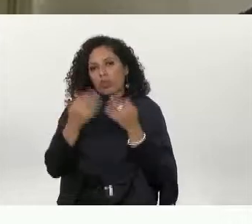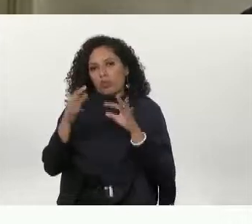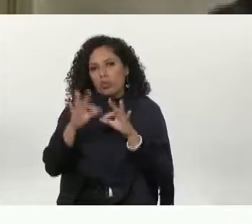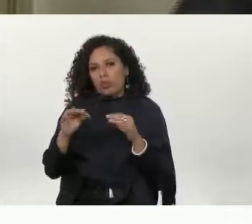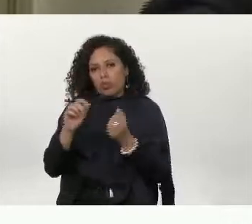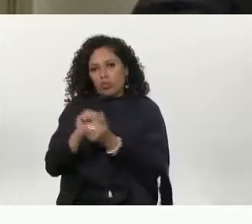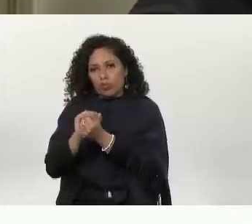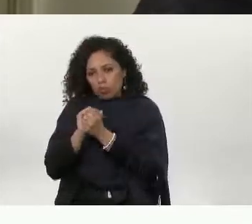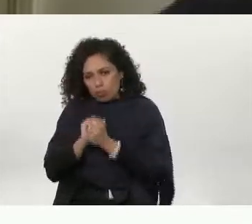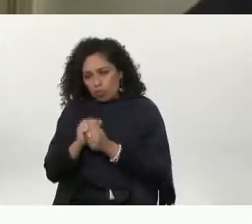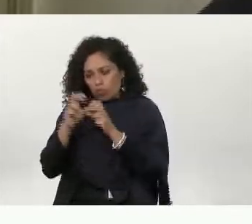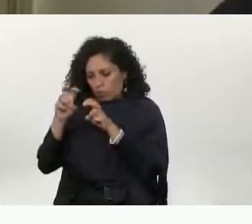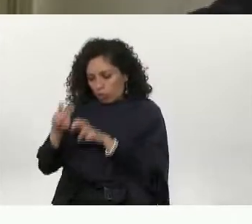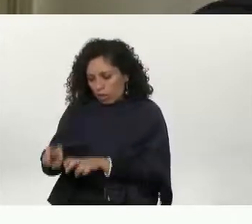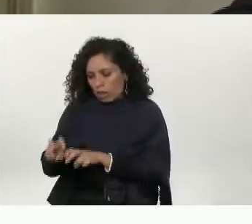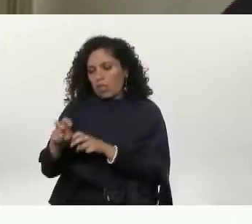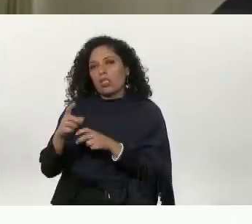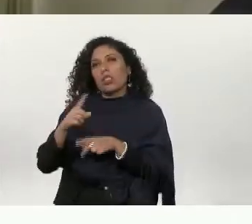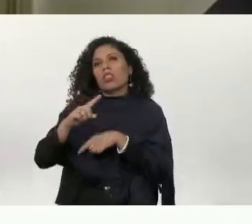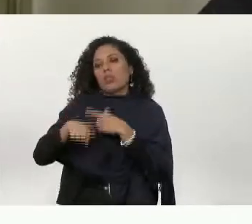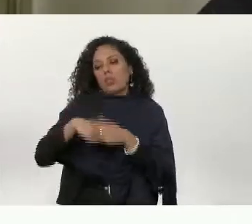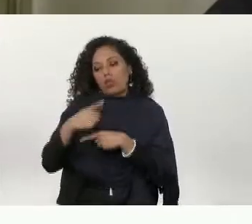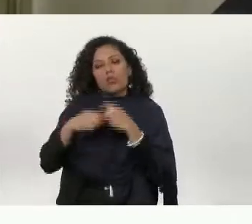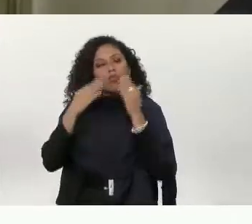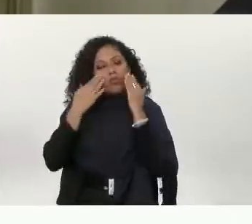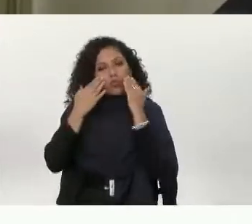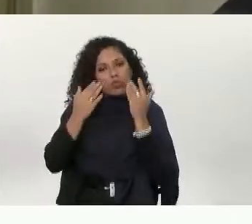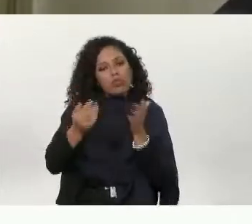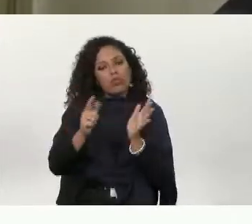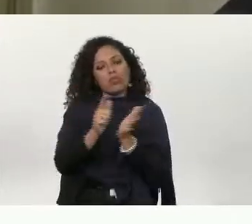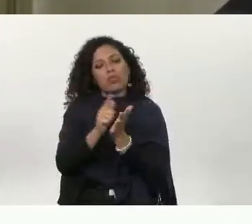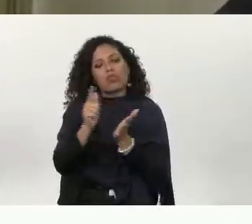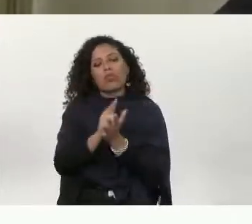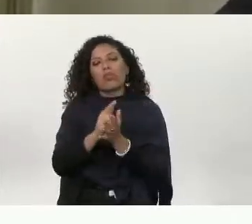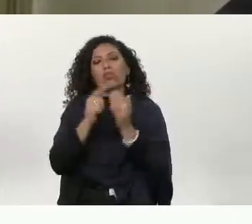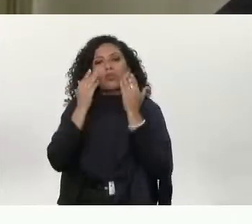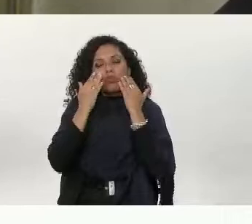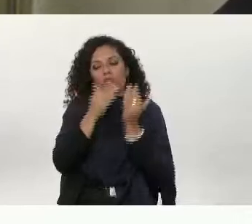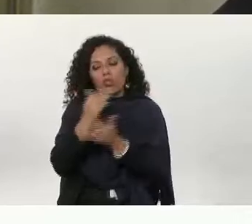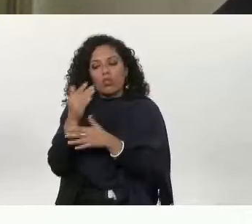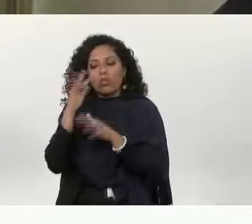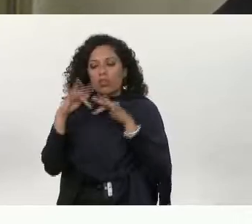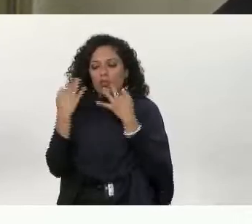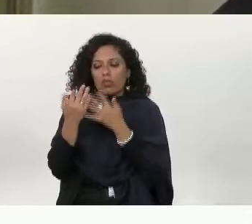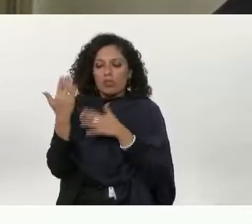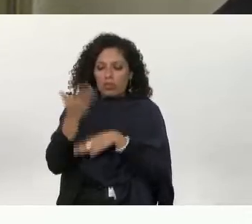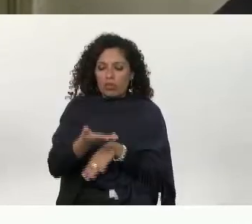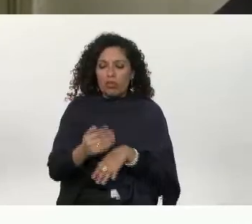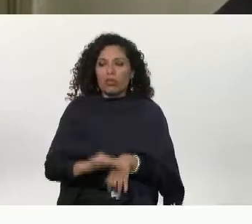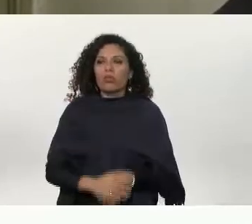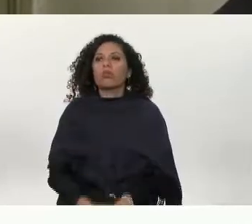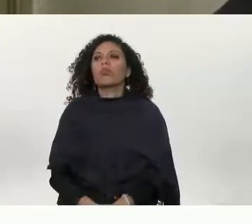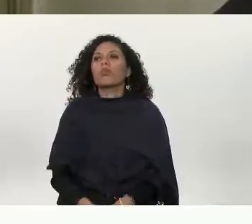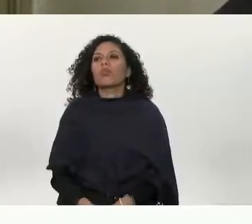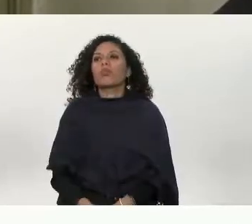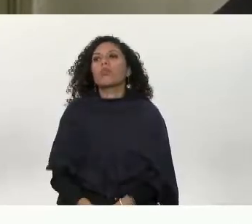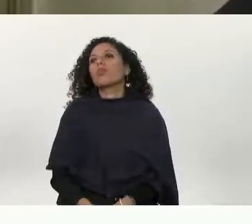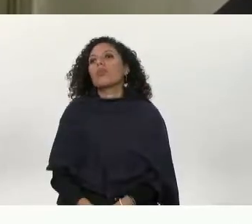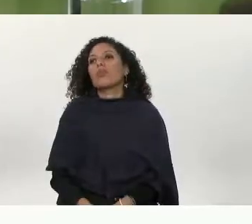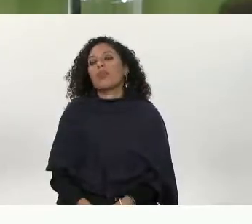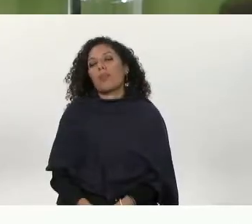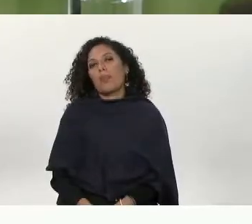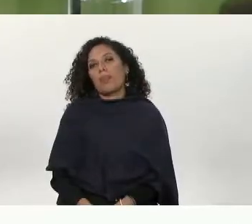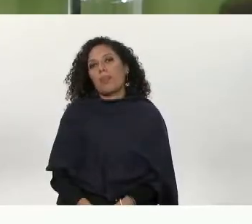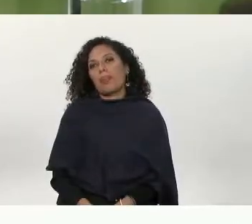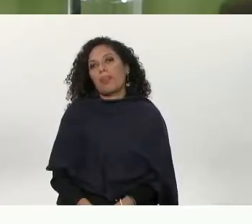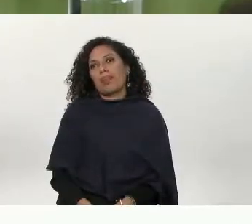delas no hospital, para que nós, no final, pudéssemos atestar aqueles dias dos acompanhantes. Então, consta acompanhante, sim. Senhor presidente,